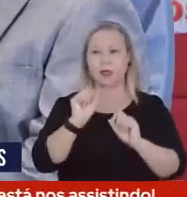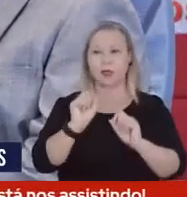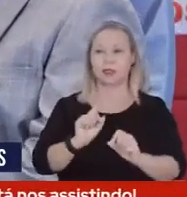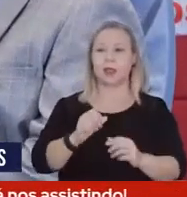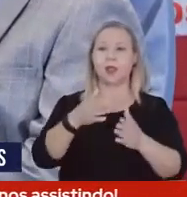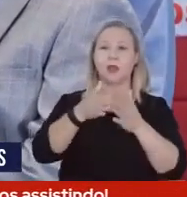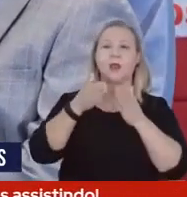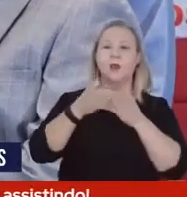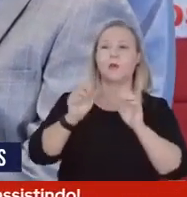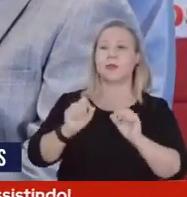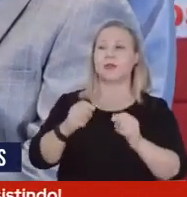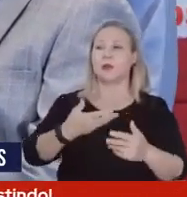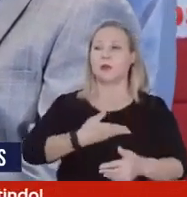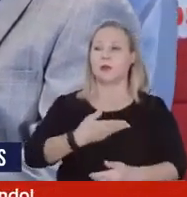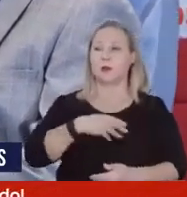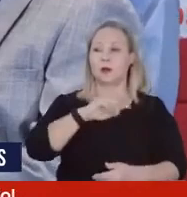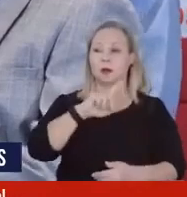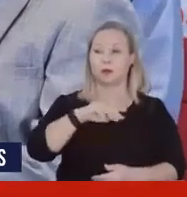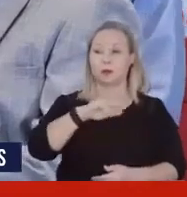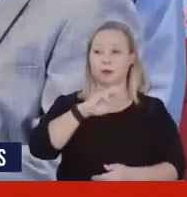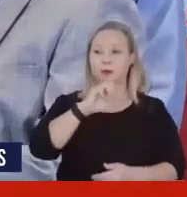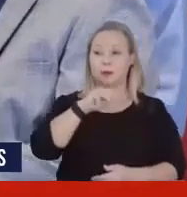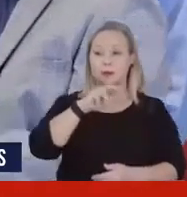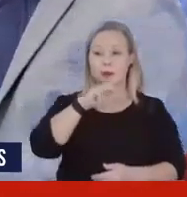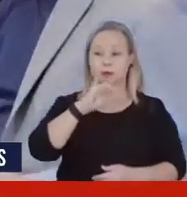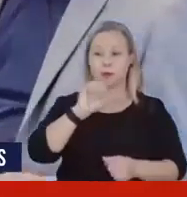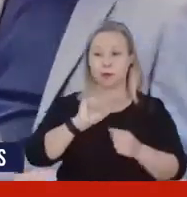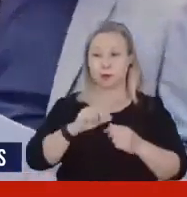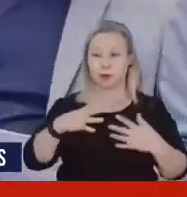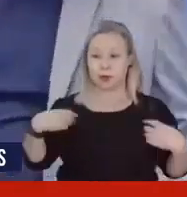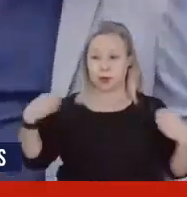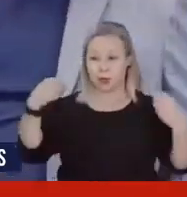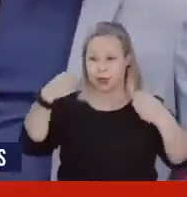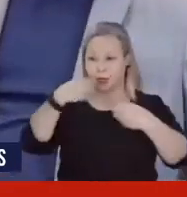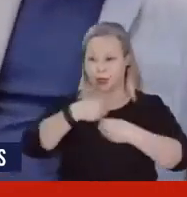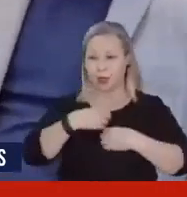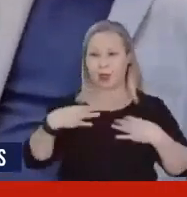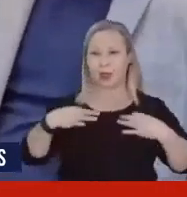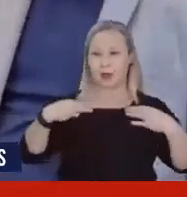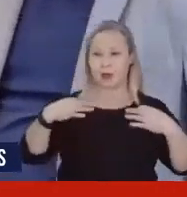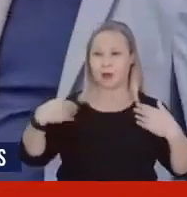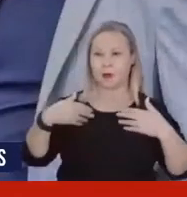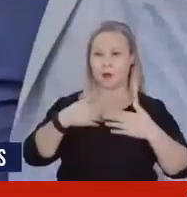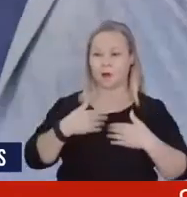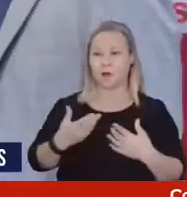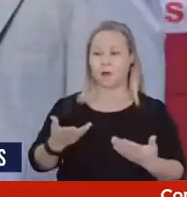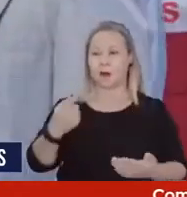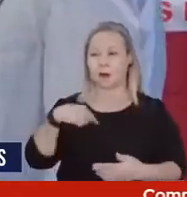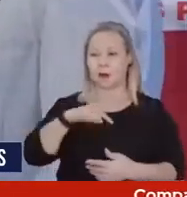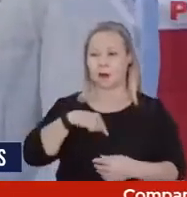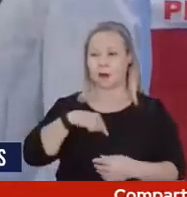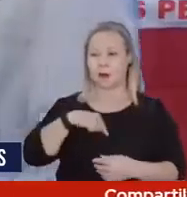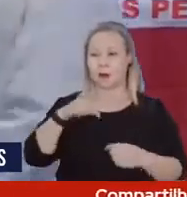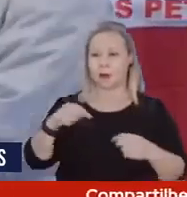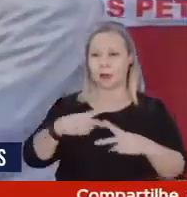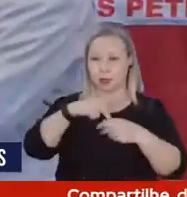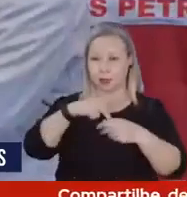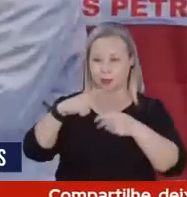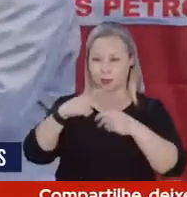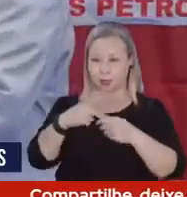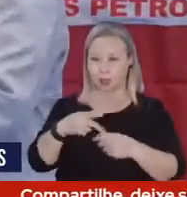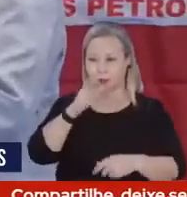estar fazendo isso, mais um jaleco aqui da Federação Única dos Petroleiros e Petroleiras, para o nosso presidente estar aqui